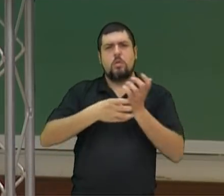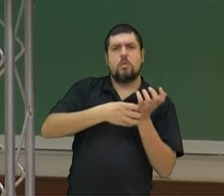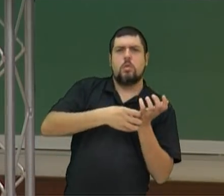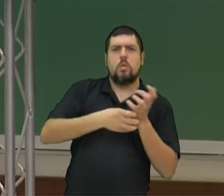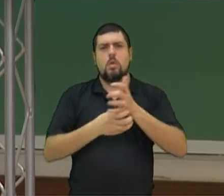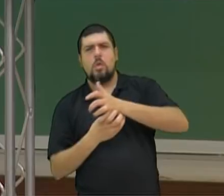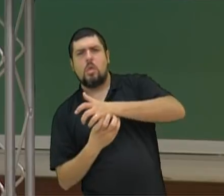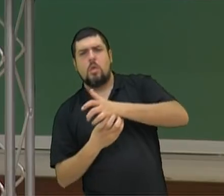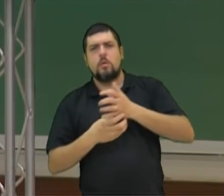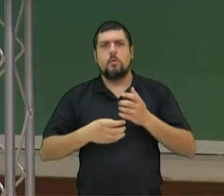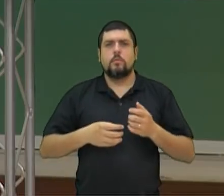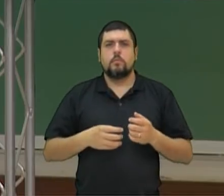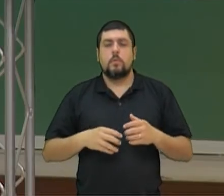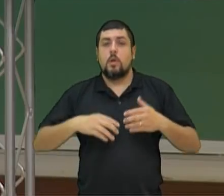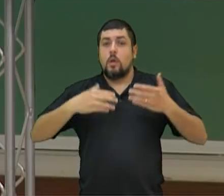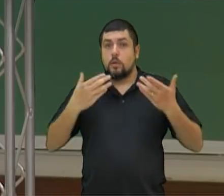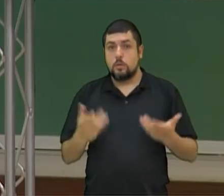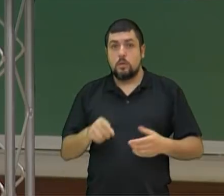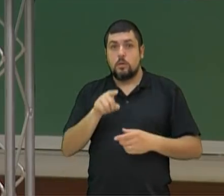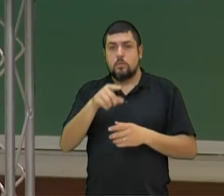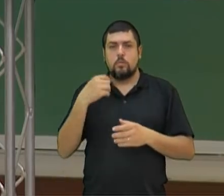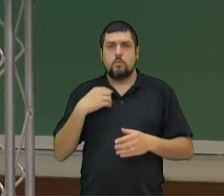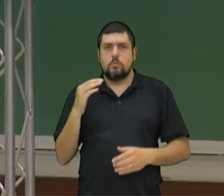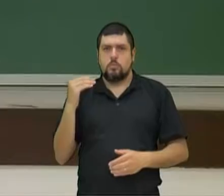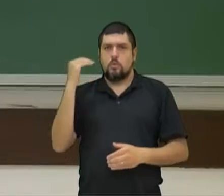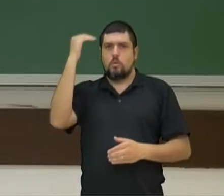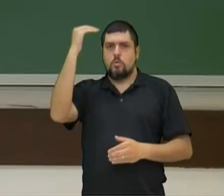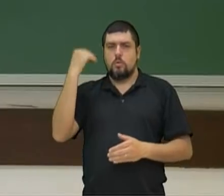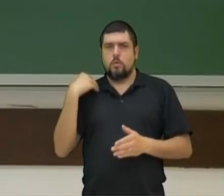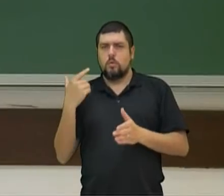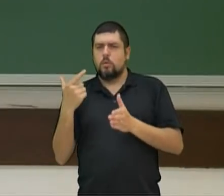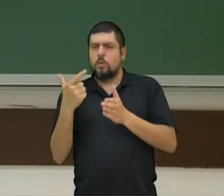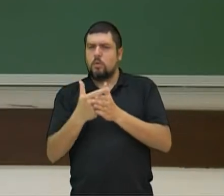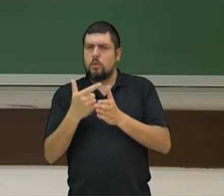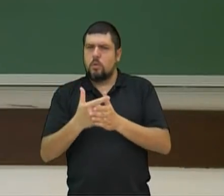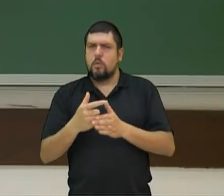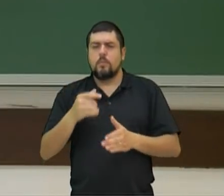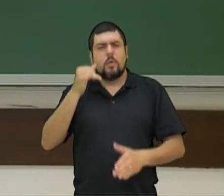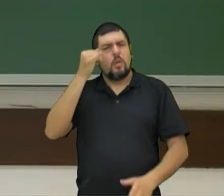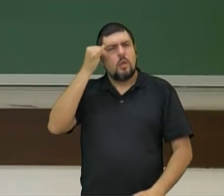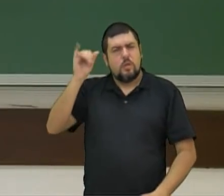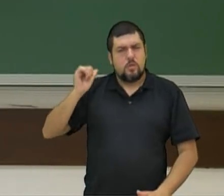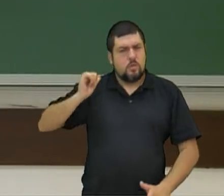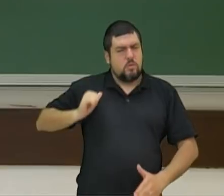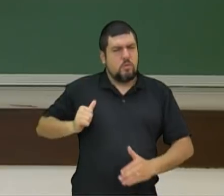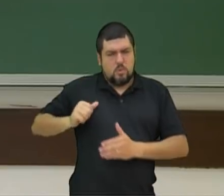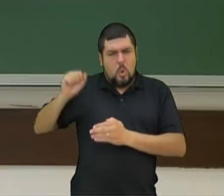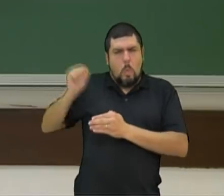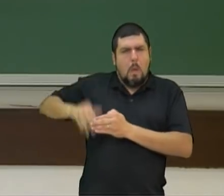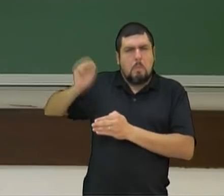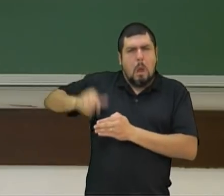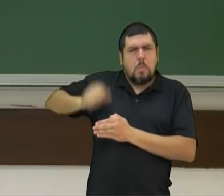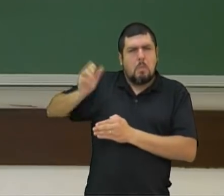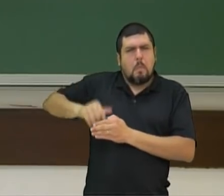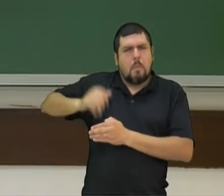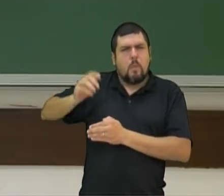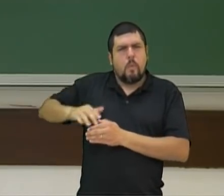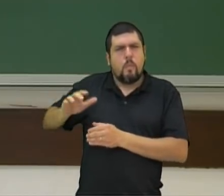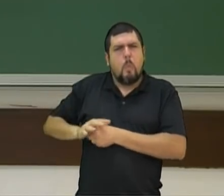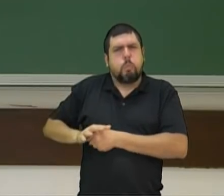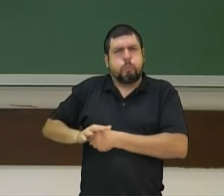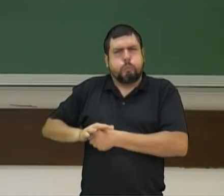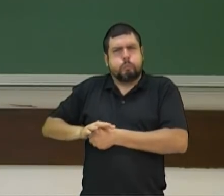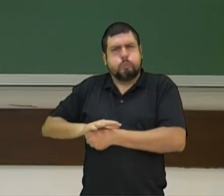Por isso, você sempre ouve dos adultos: não encha tanta mochila, não fica muito pesada para prejudicar a